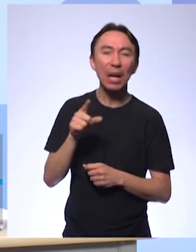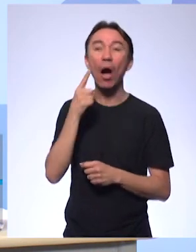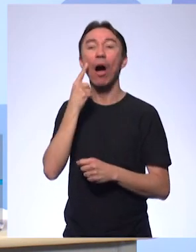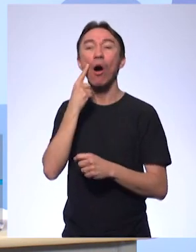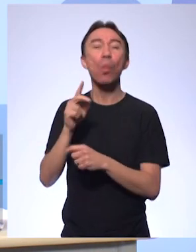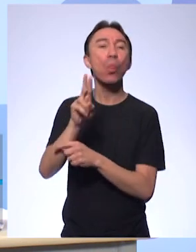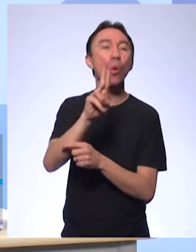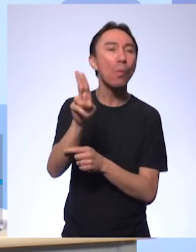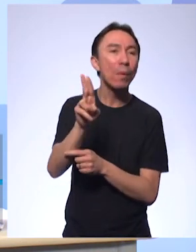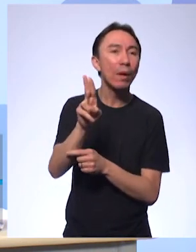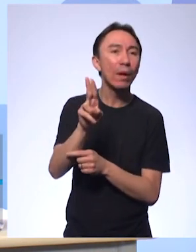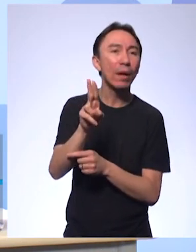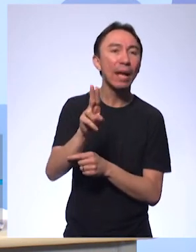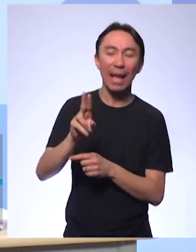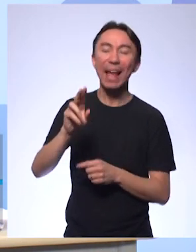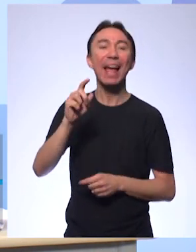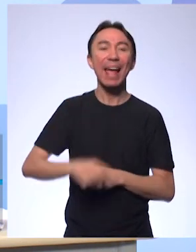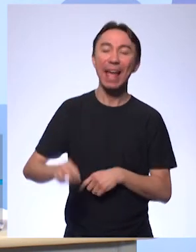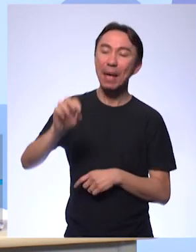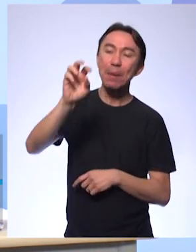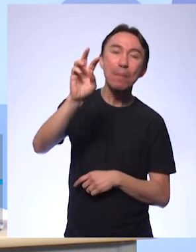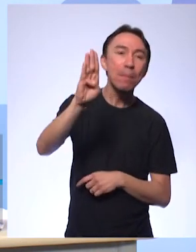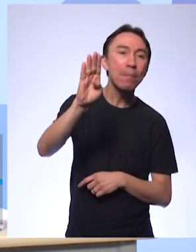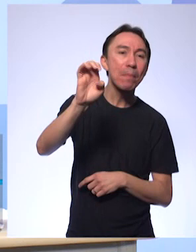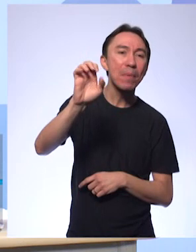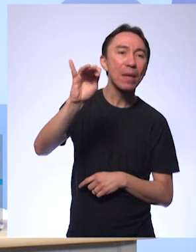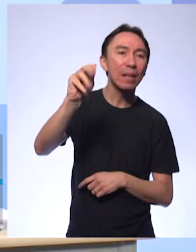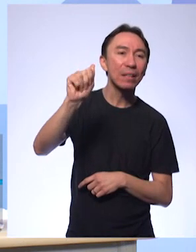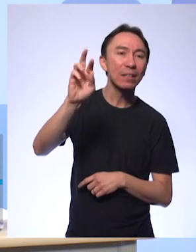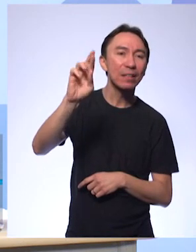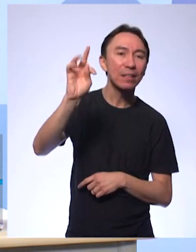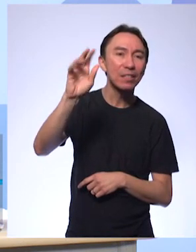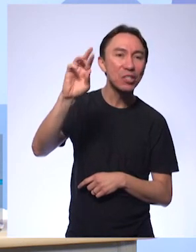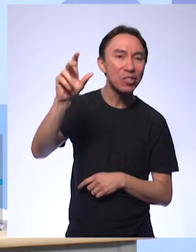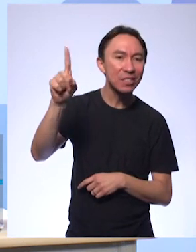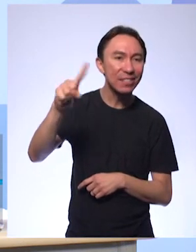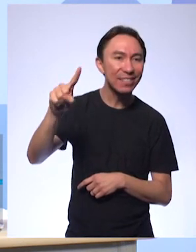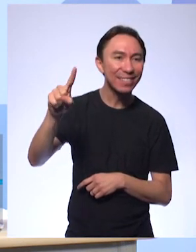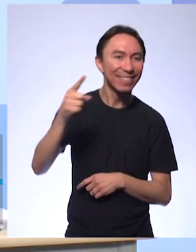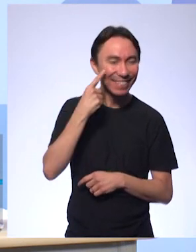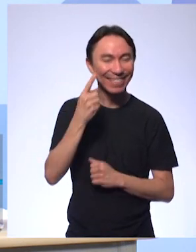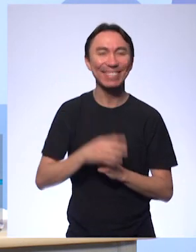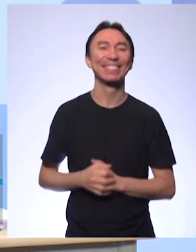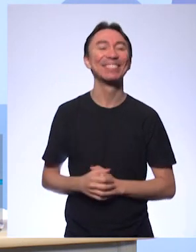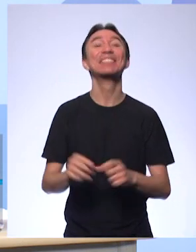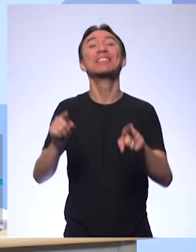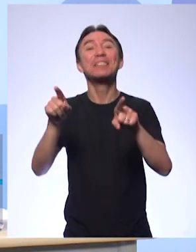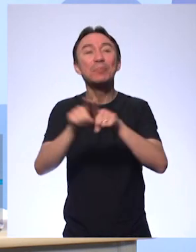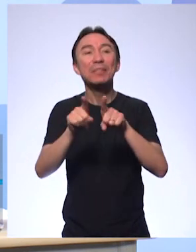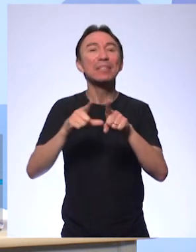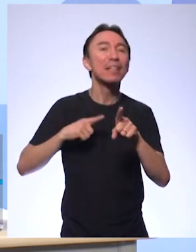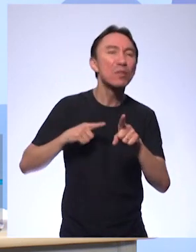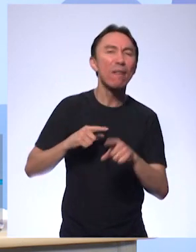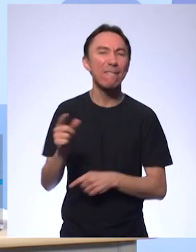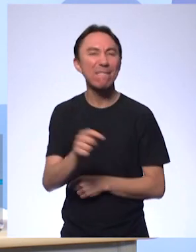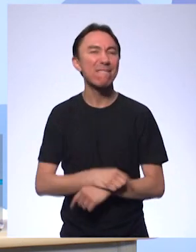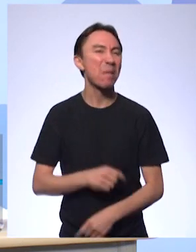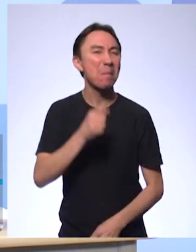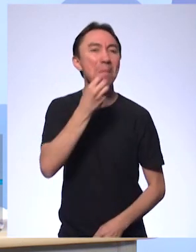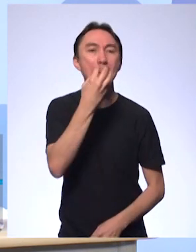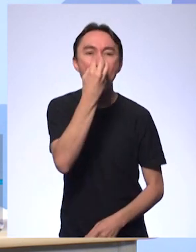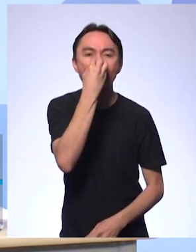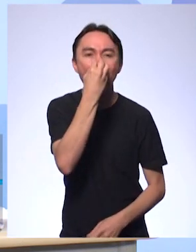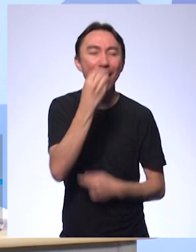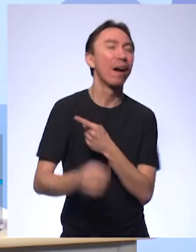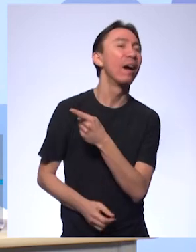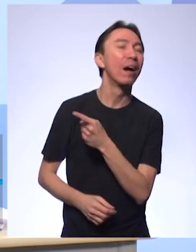ó, perdão, é ela, é a Beatriz. E aí, depois eu tive um engraçadinho aqui, que